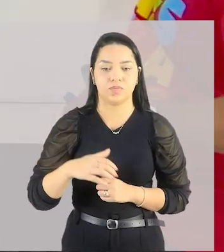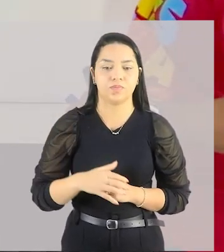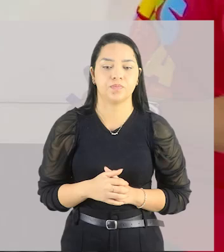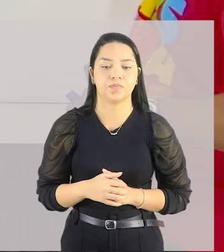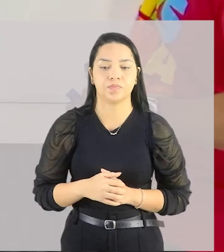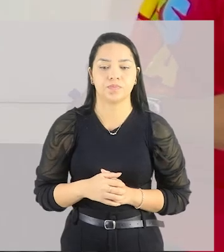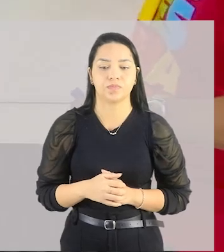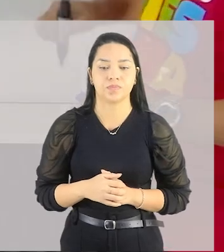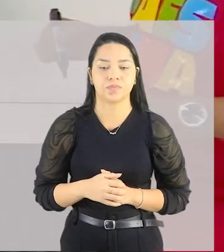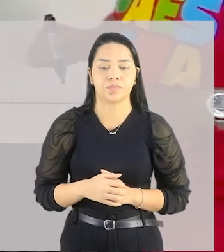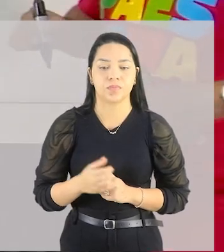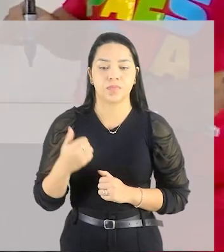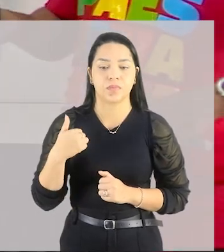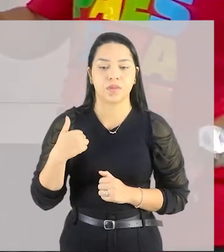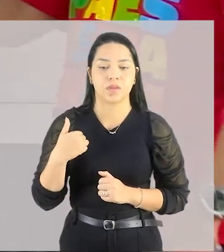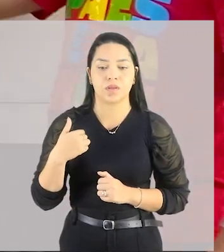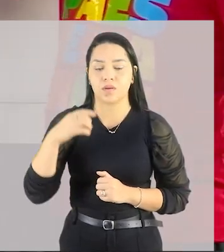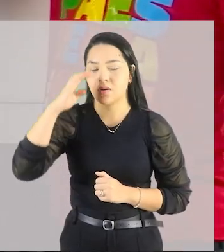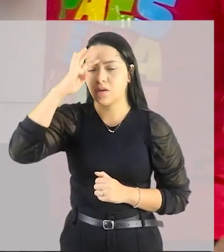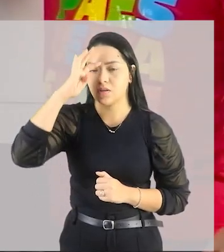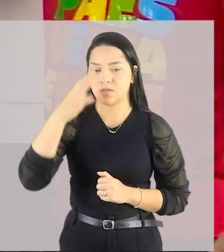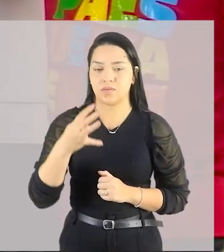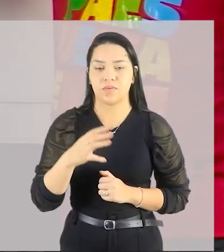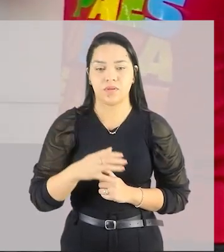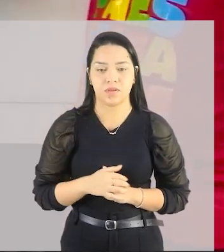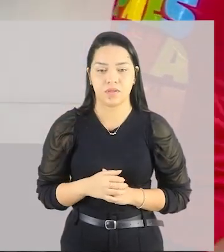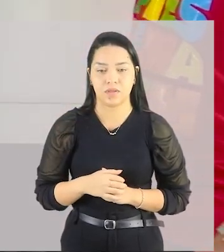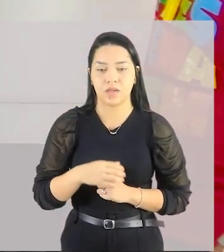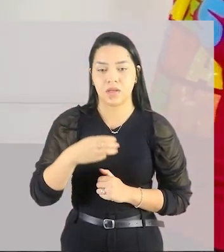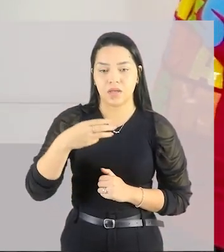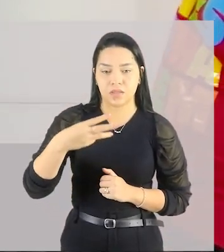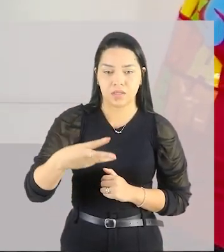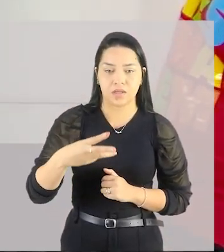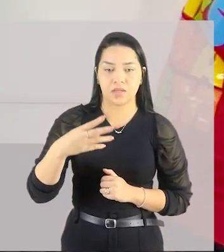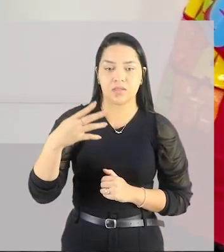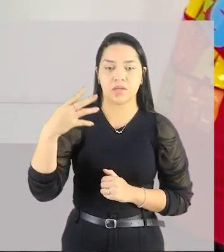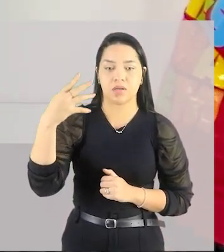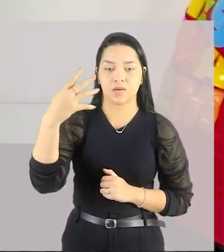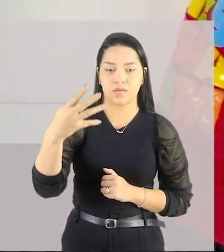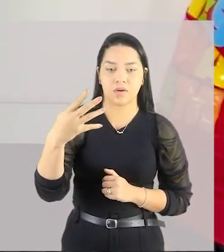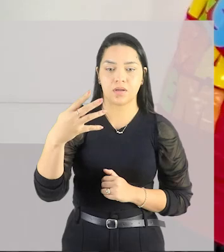buscar N2? Tá aqui, ó. N2 é 9 vezes N1.